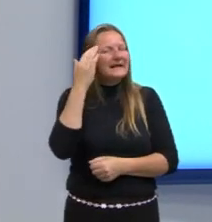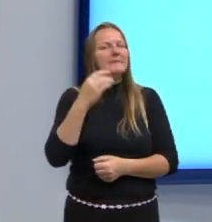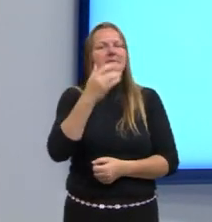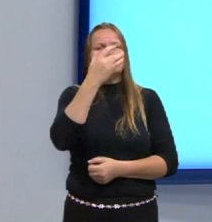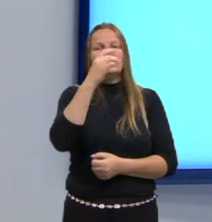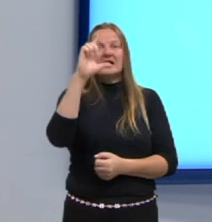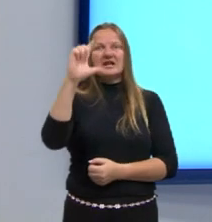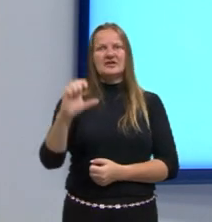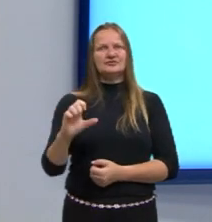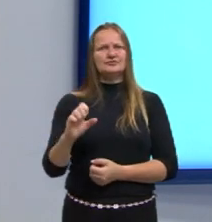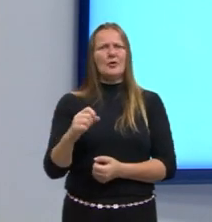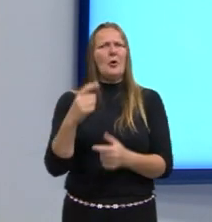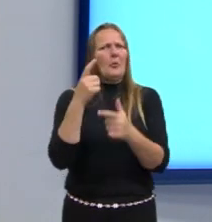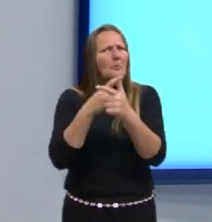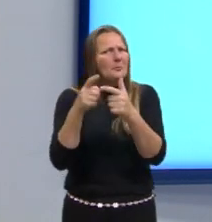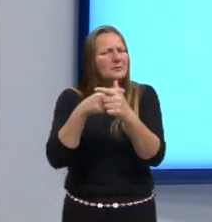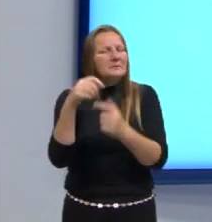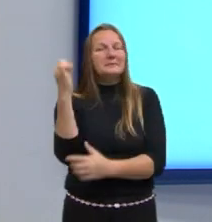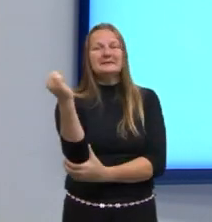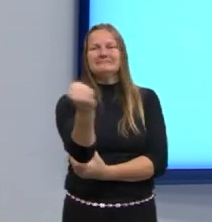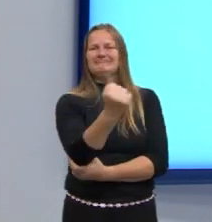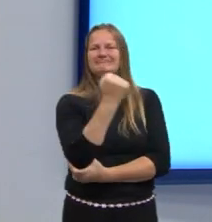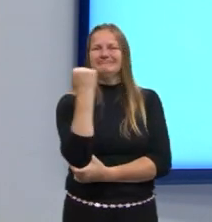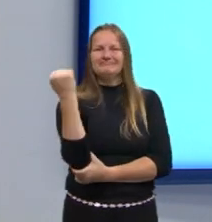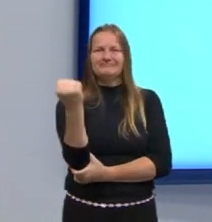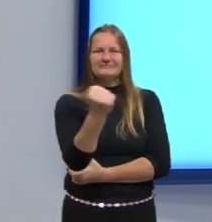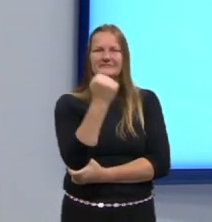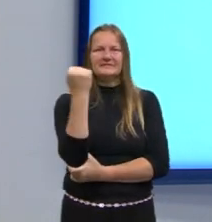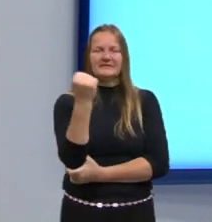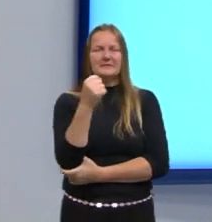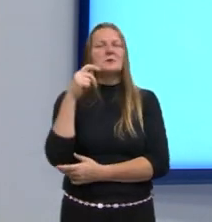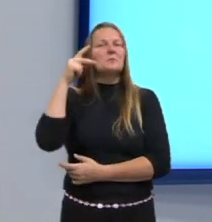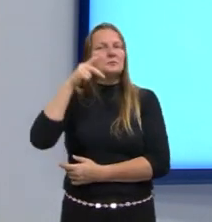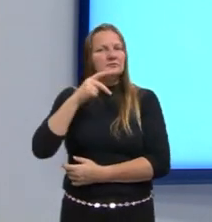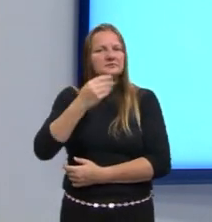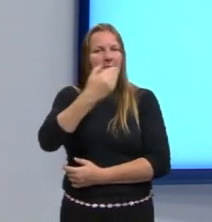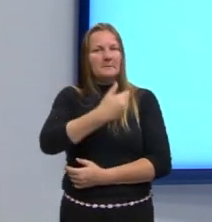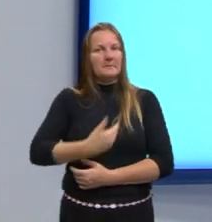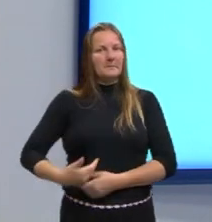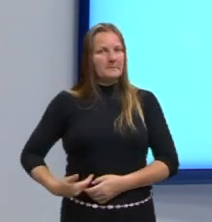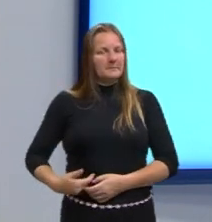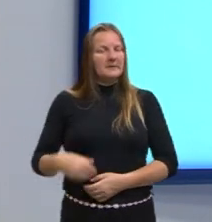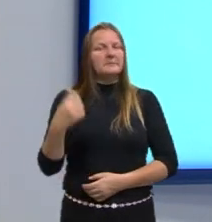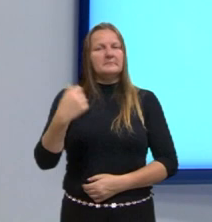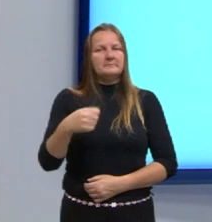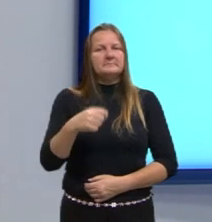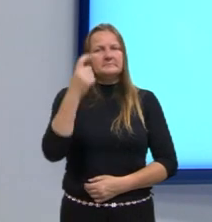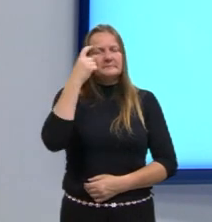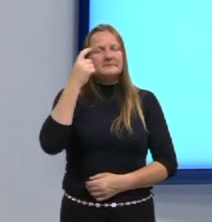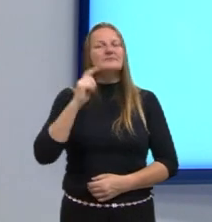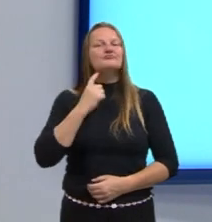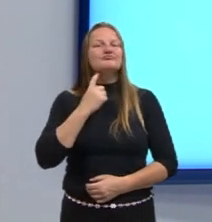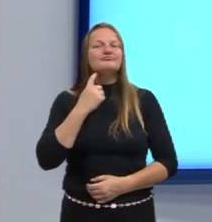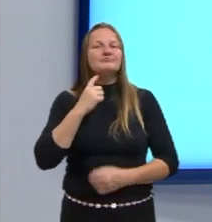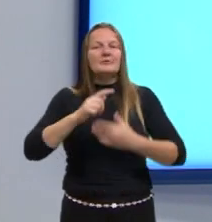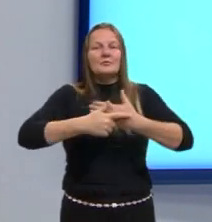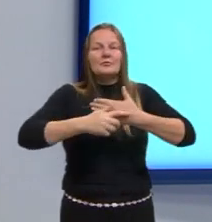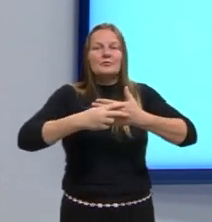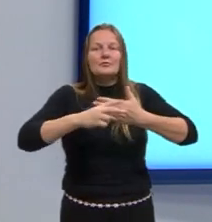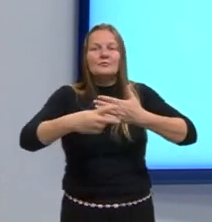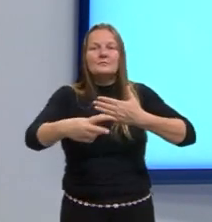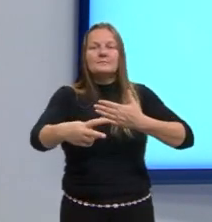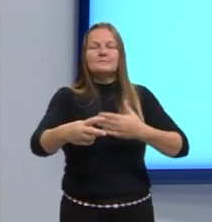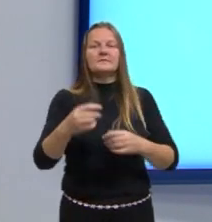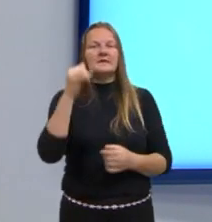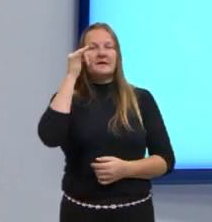é um problema de políticas públicas né e consequentemente de poluição porque eu